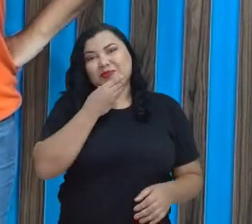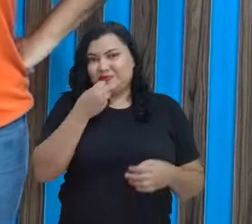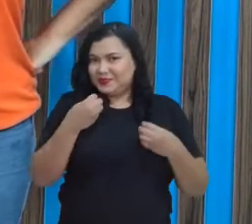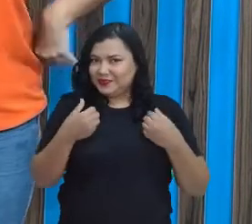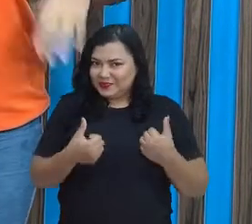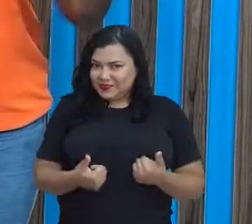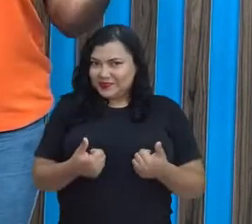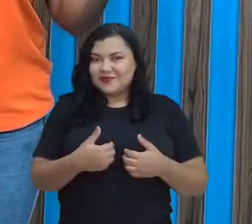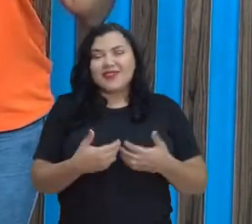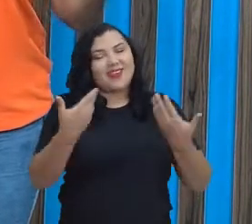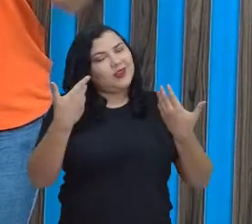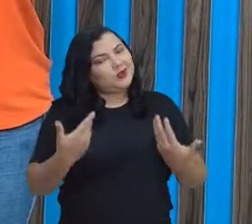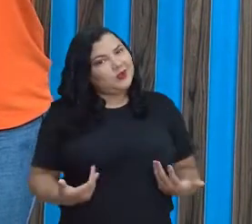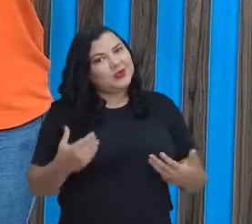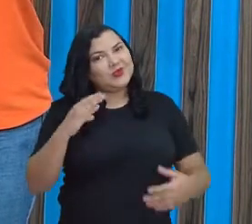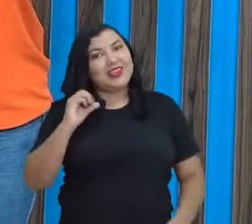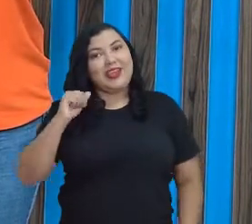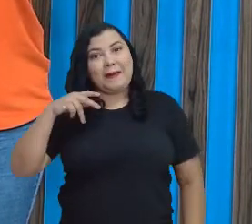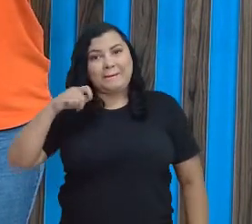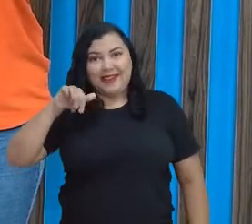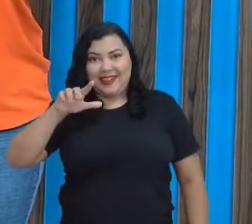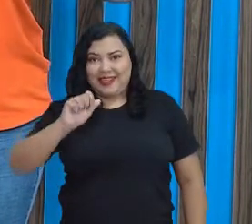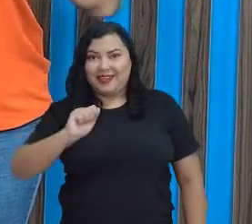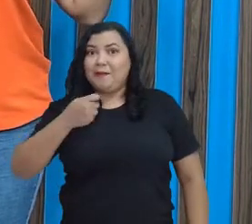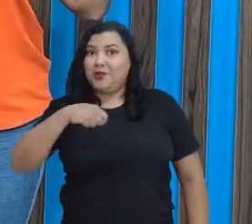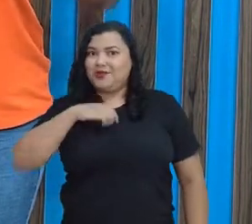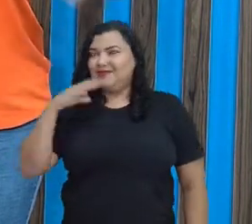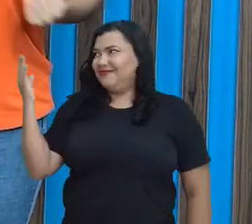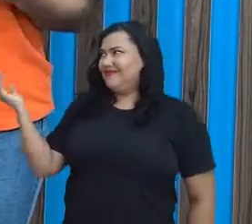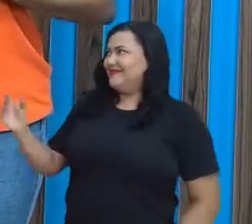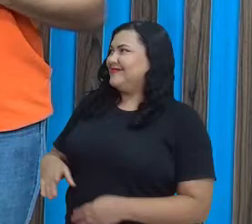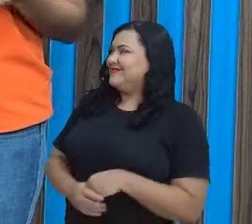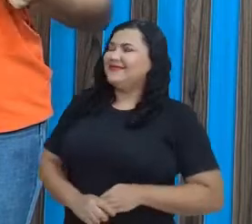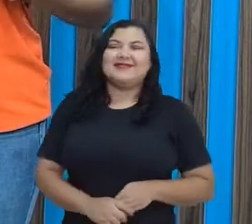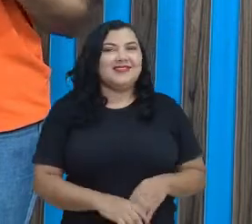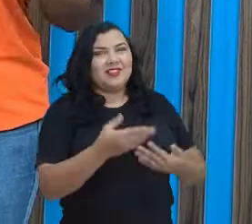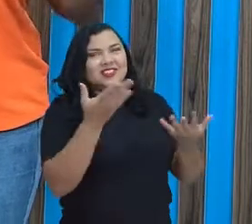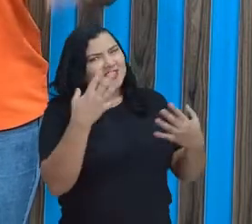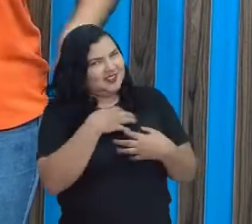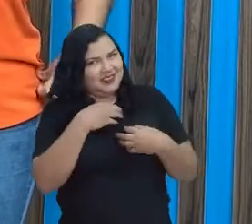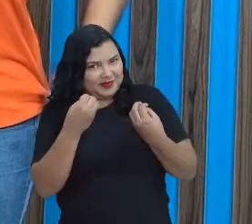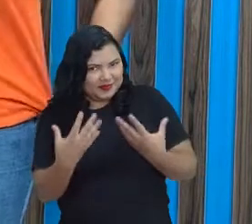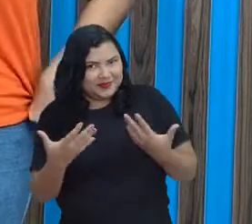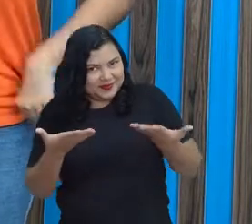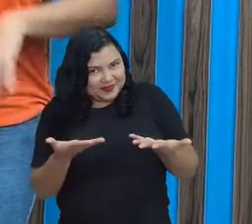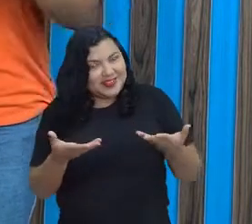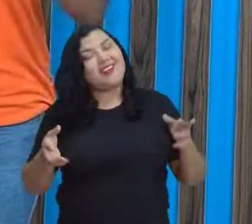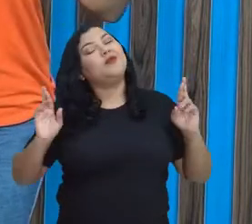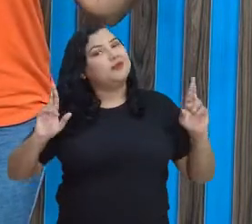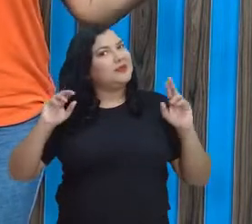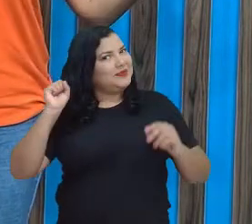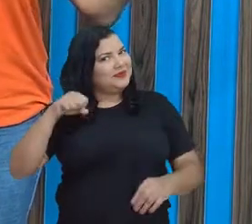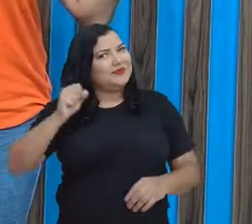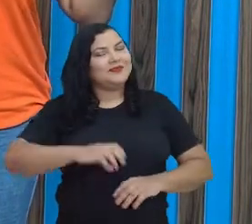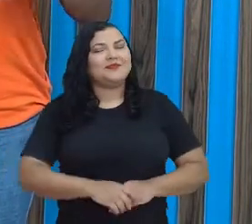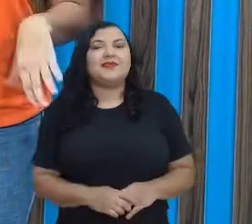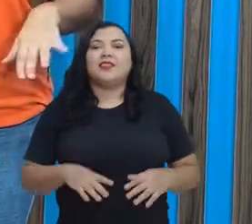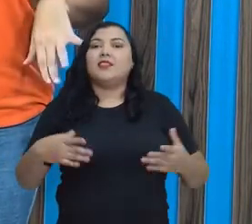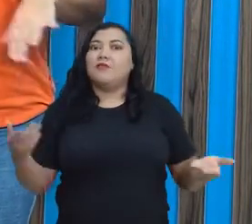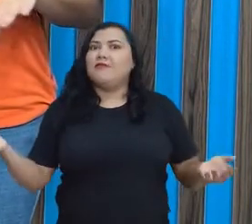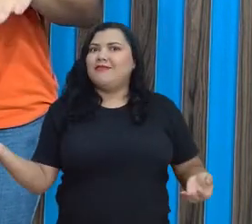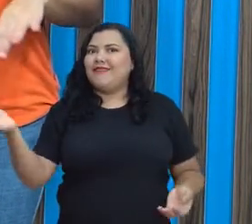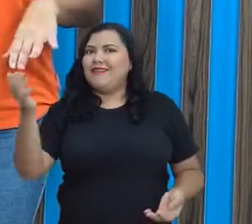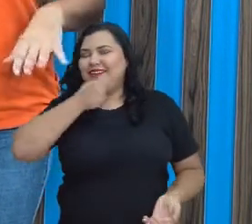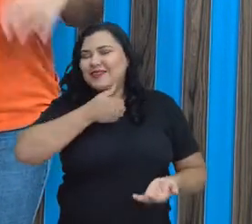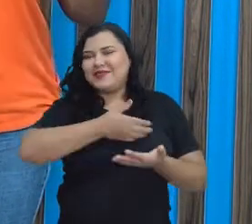tudo bem? Eu sou Camille Borba e este é o meu sinal. E como vocês estão hoje? Espero que muito bem e prontos para mais uma aula